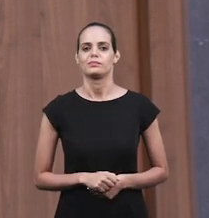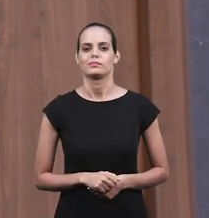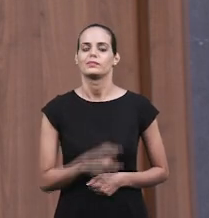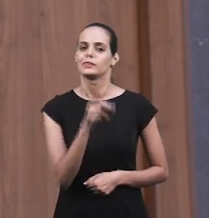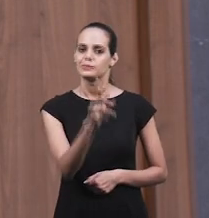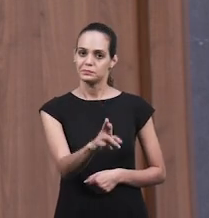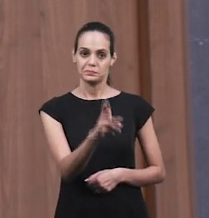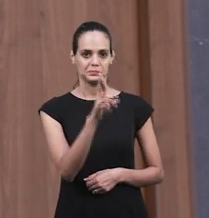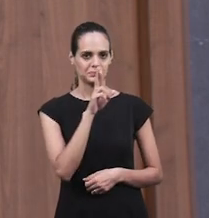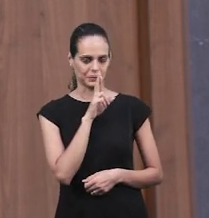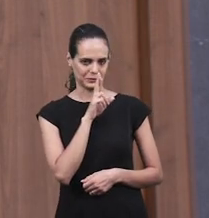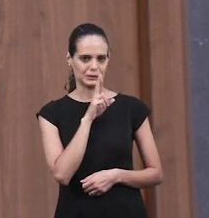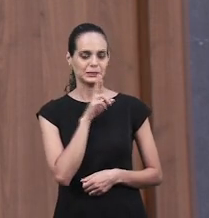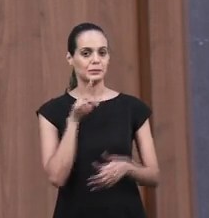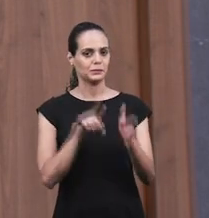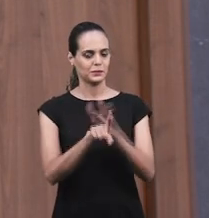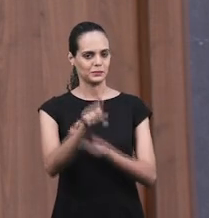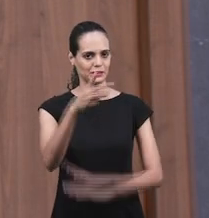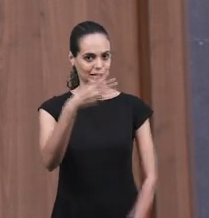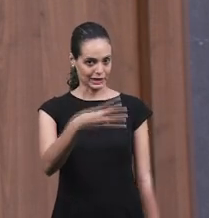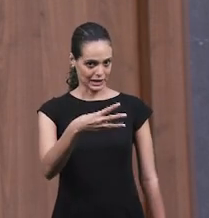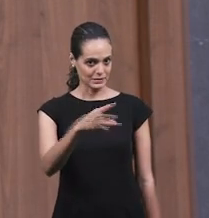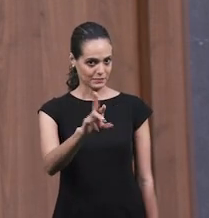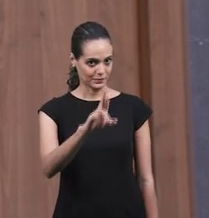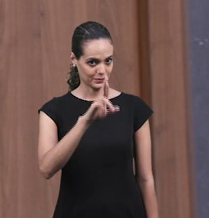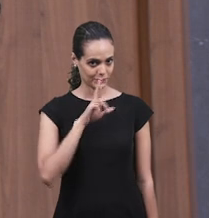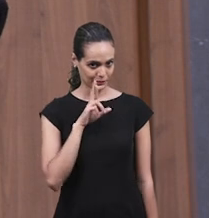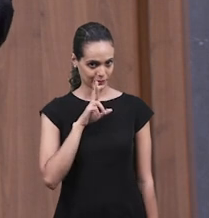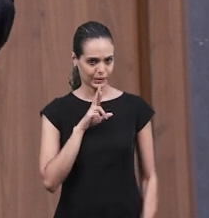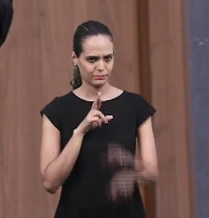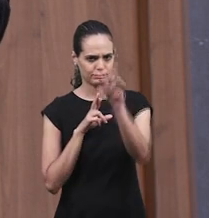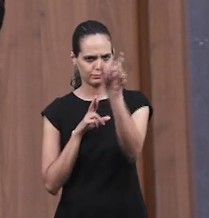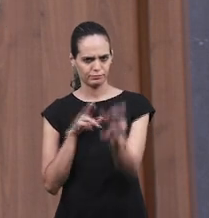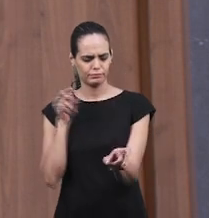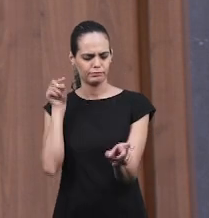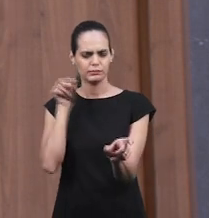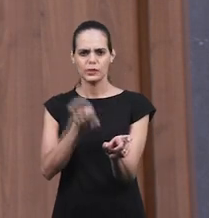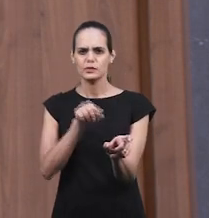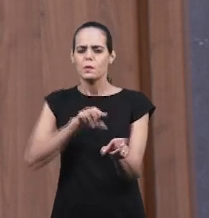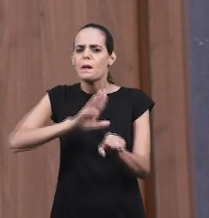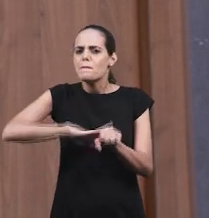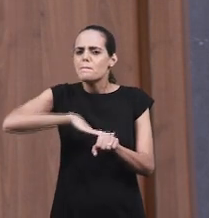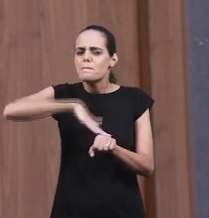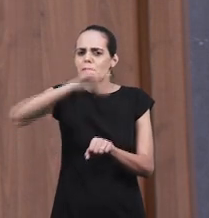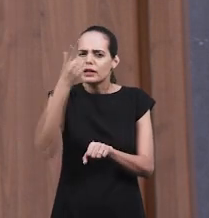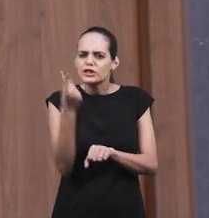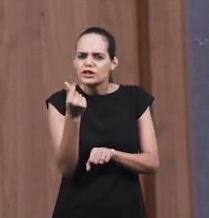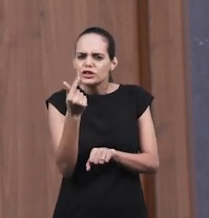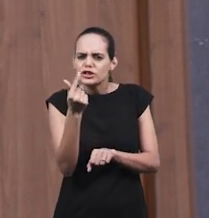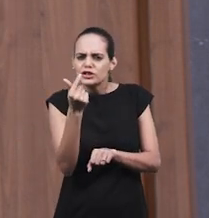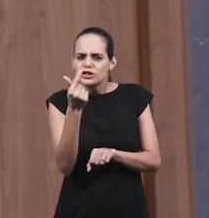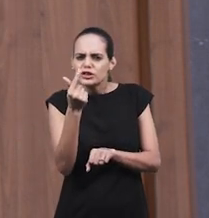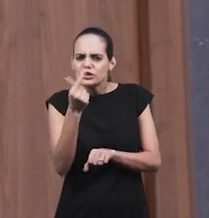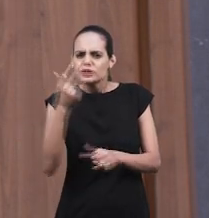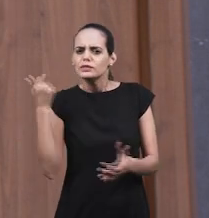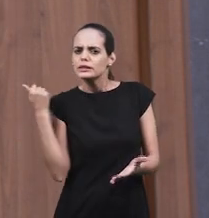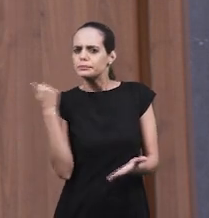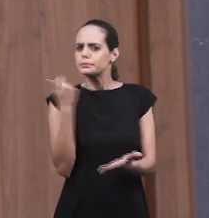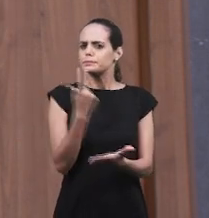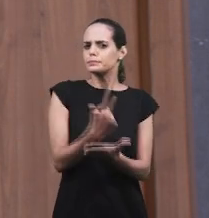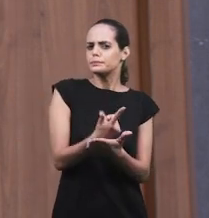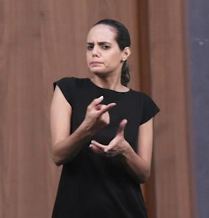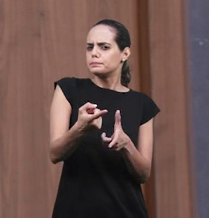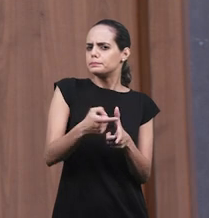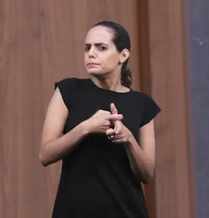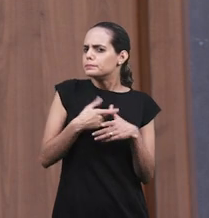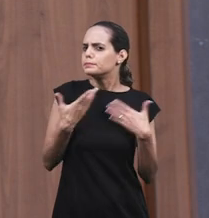você vai dar a sua contribuição da resposta 3 e vai dizer quem foi, no caso, o maior devedor. E